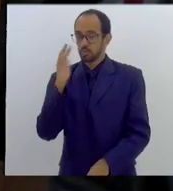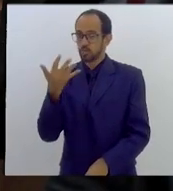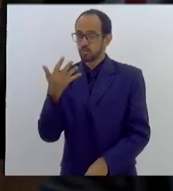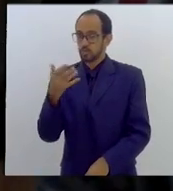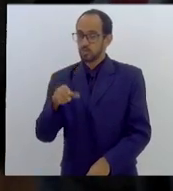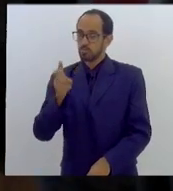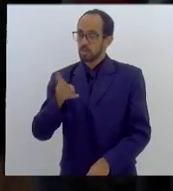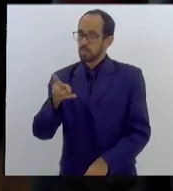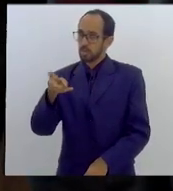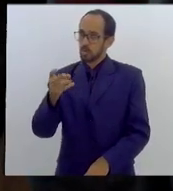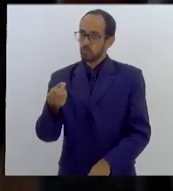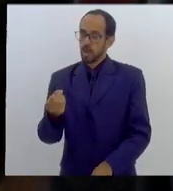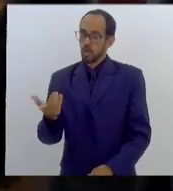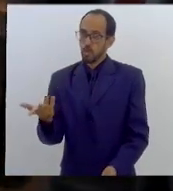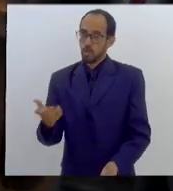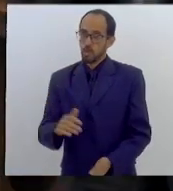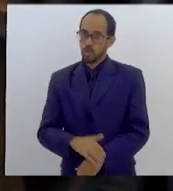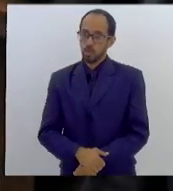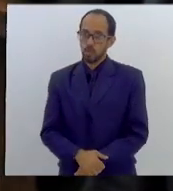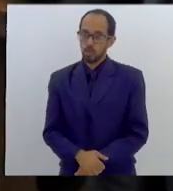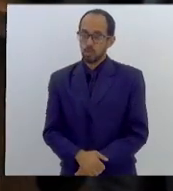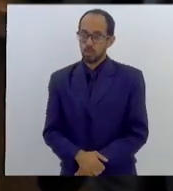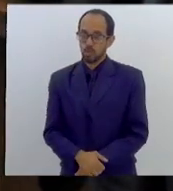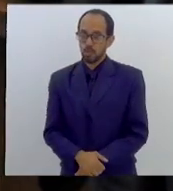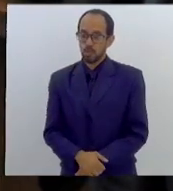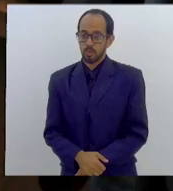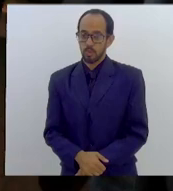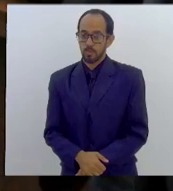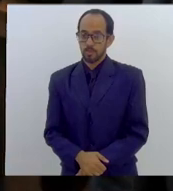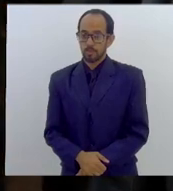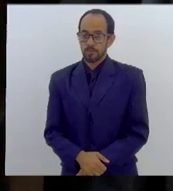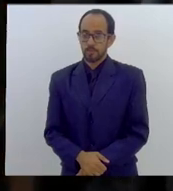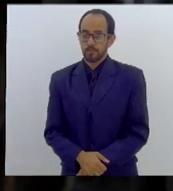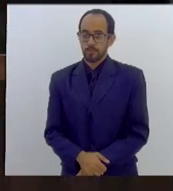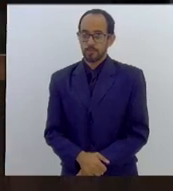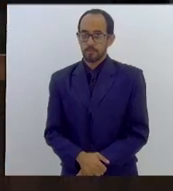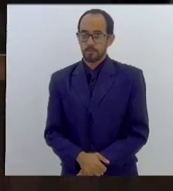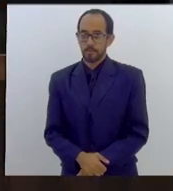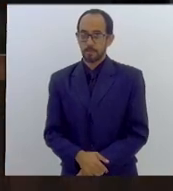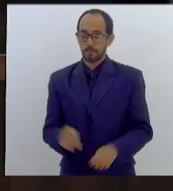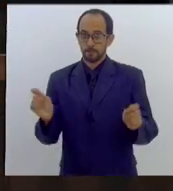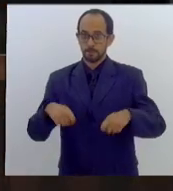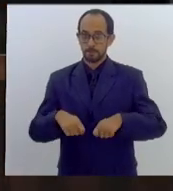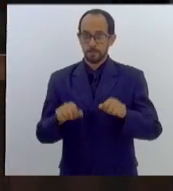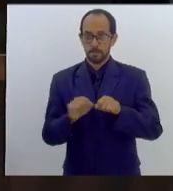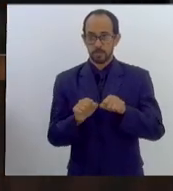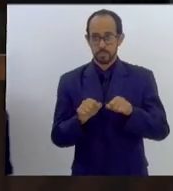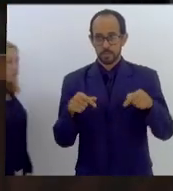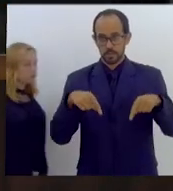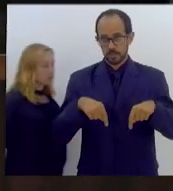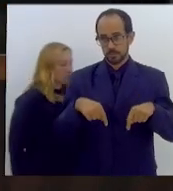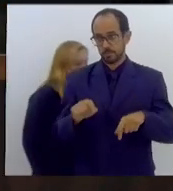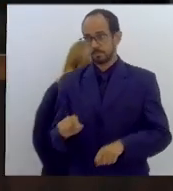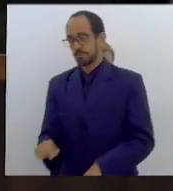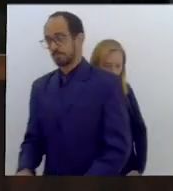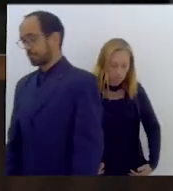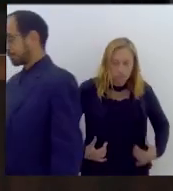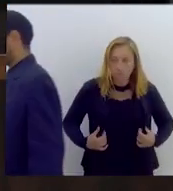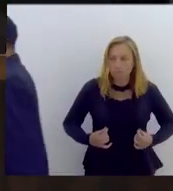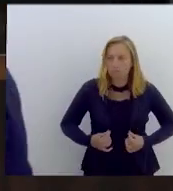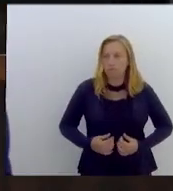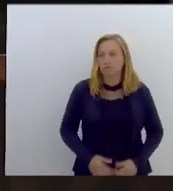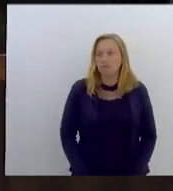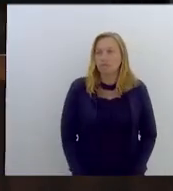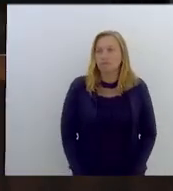Mantendo o valor, mantendo a questão da dispensa da negativação. Aqui. O que a gente pode fazer aqui, não dá para acatar